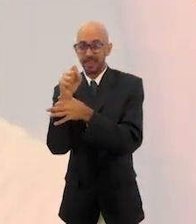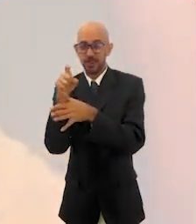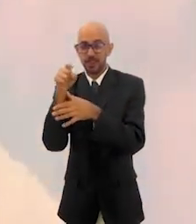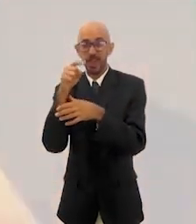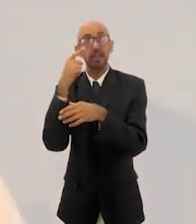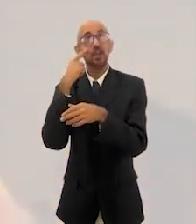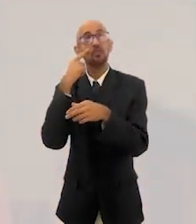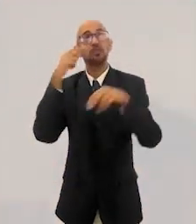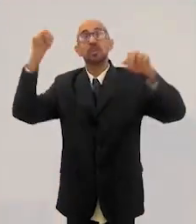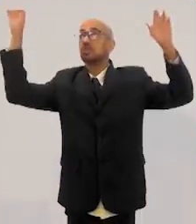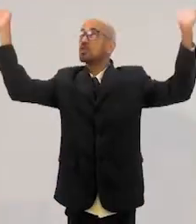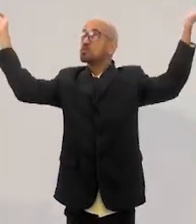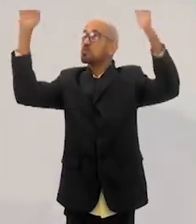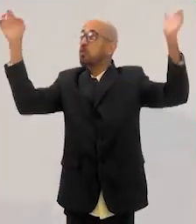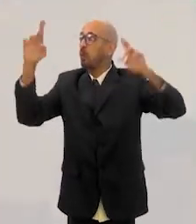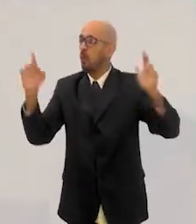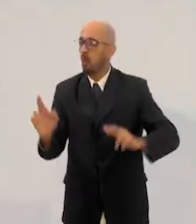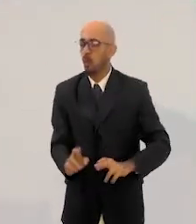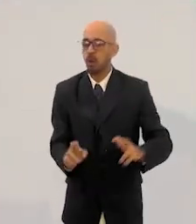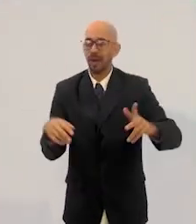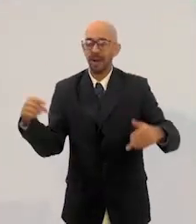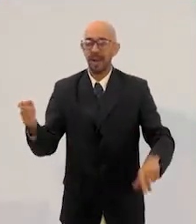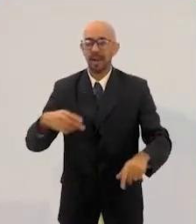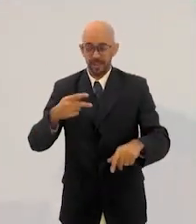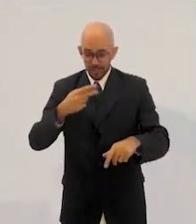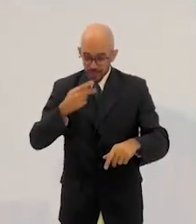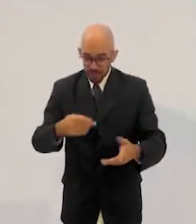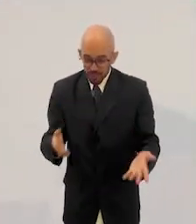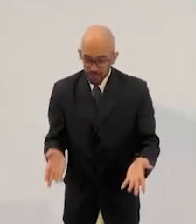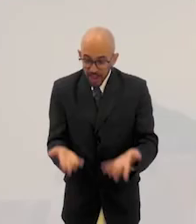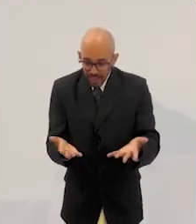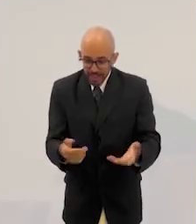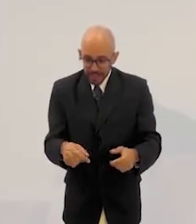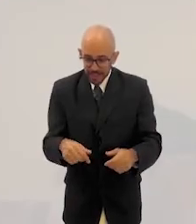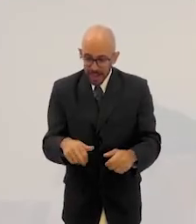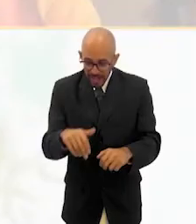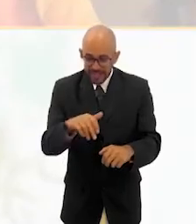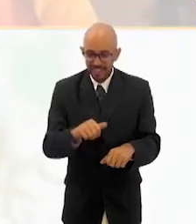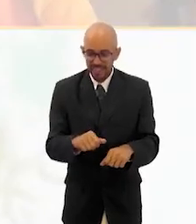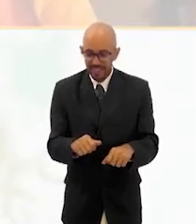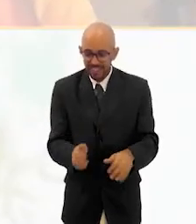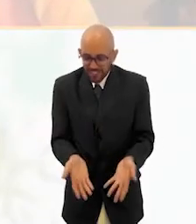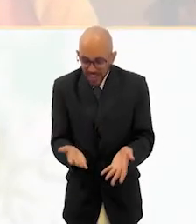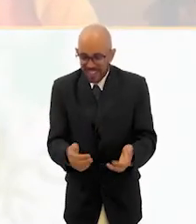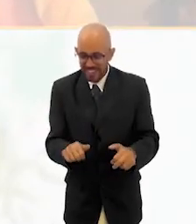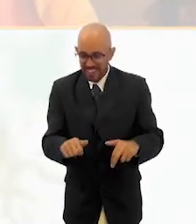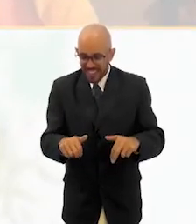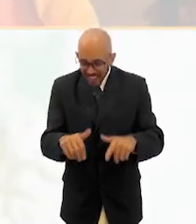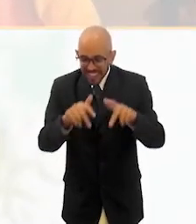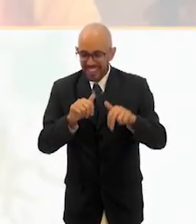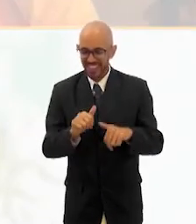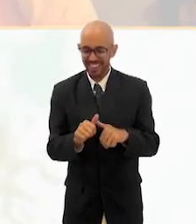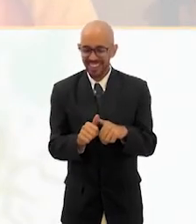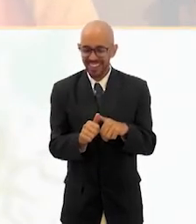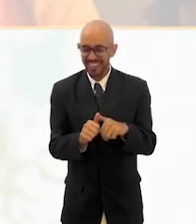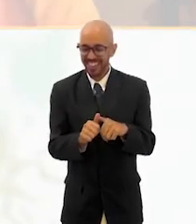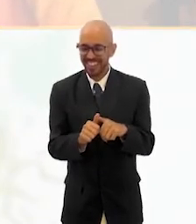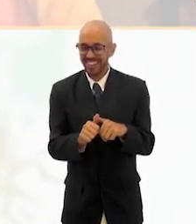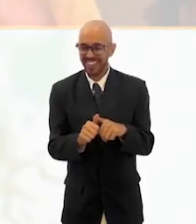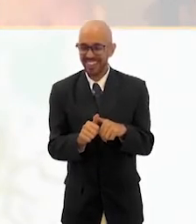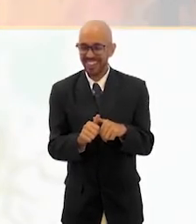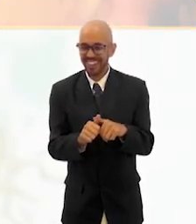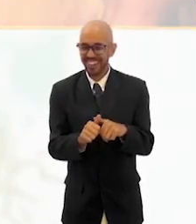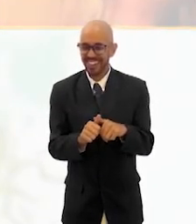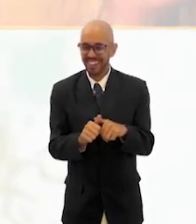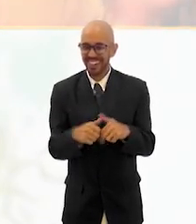aqueles relâmpagos enormes, né? E eu falava assim: vai, bonequinho, anda, vai, Ah, que bonequinho, anda, gracinha. né?